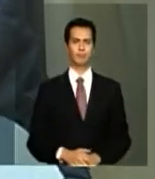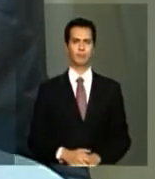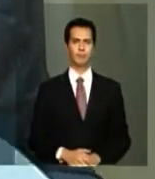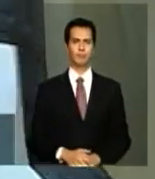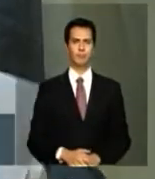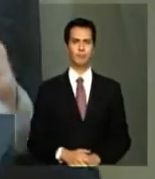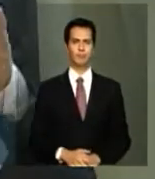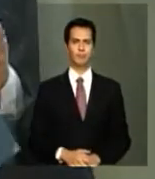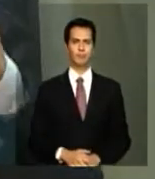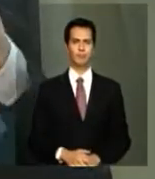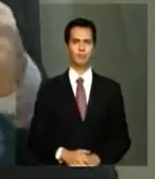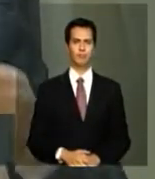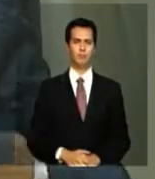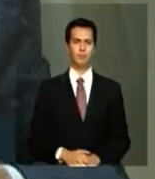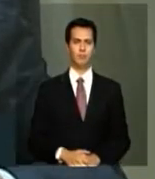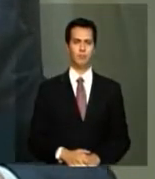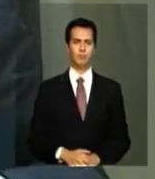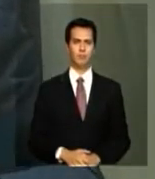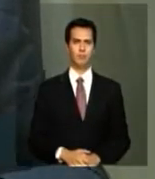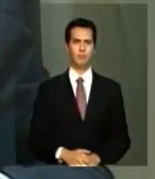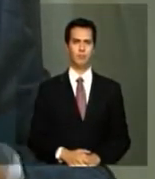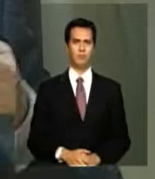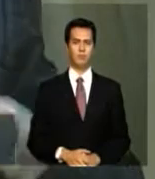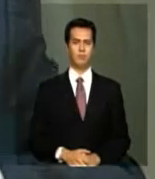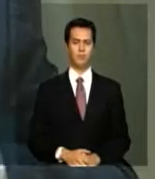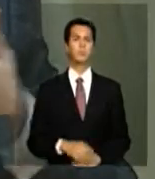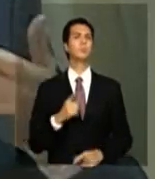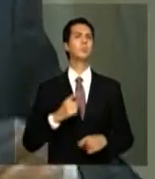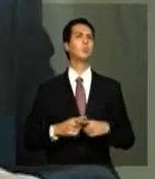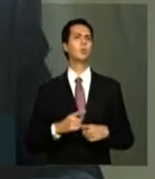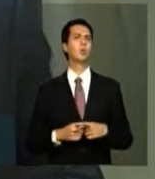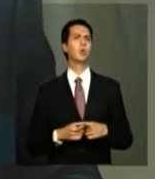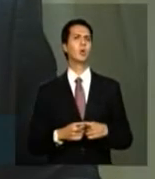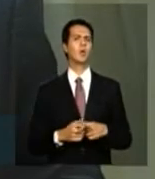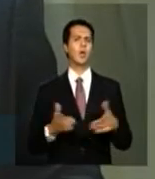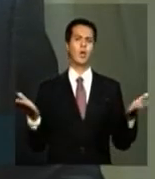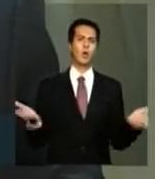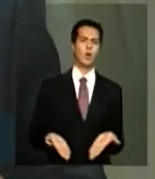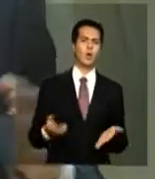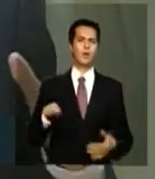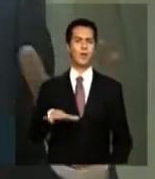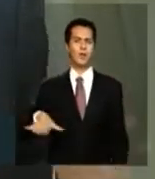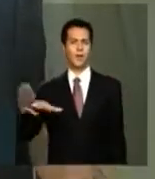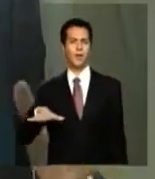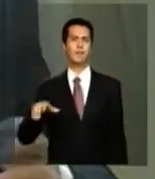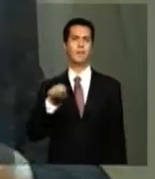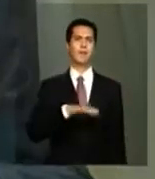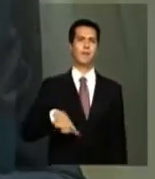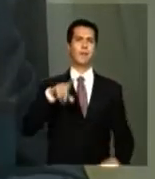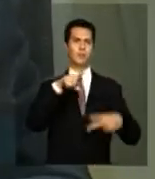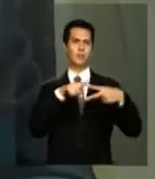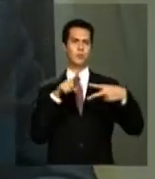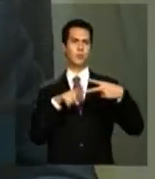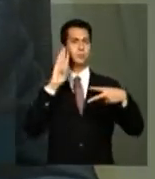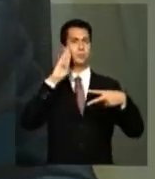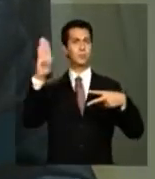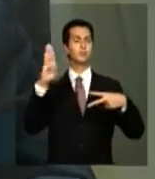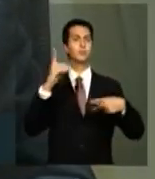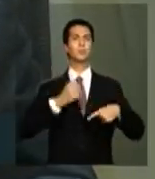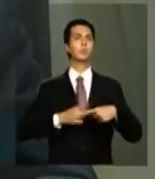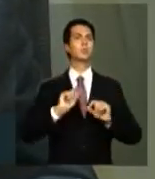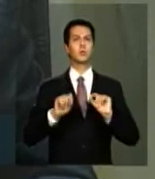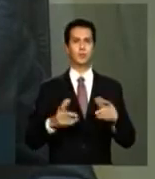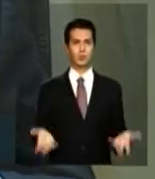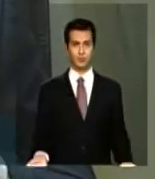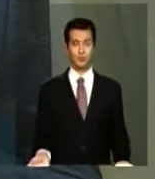Por que estamos escolhendo agora esses dois setores porque ao longo do ano nós temos